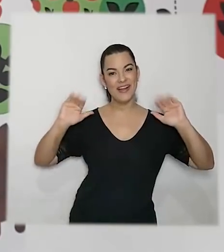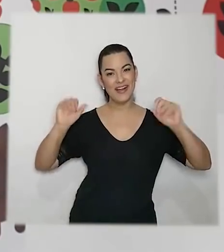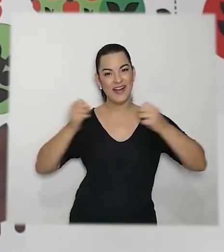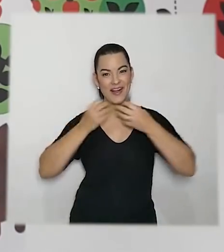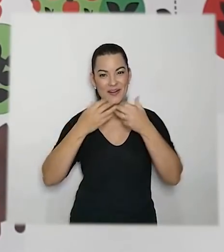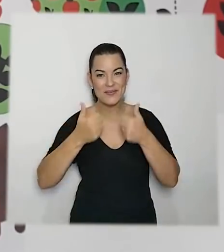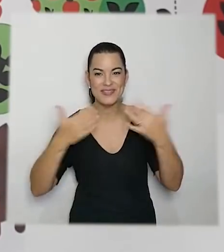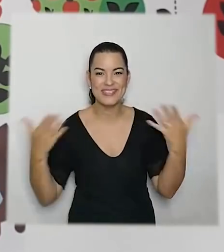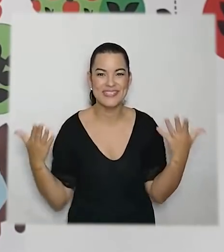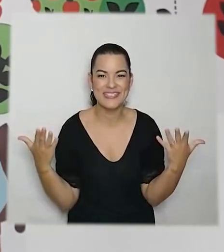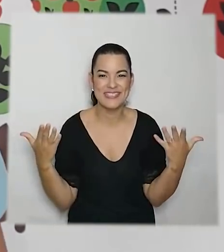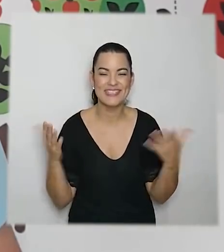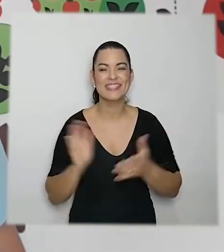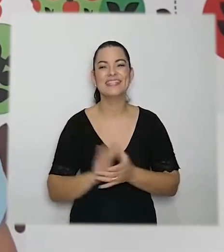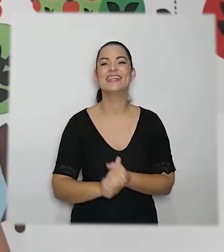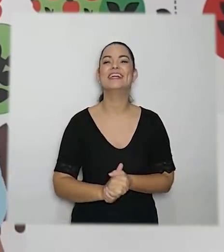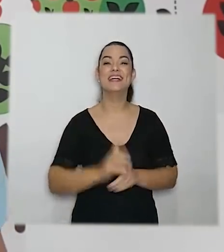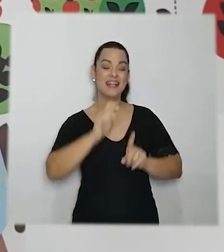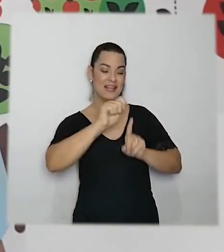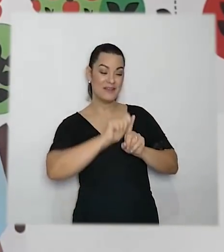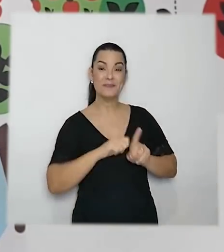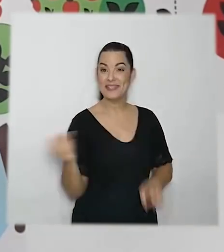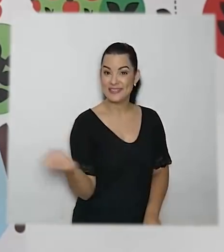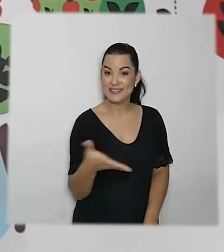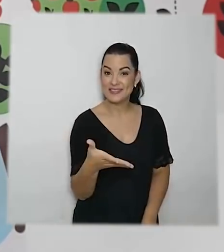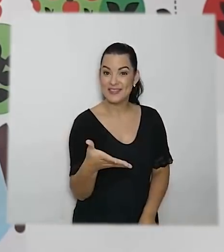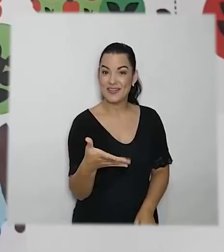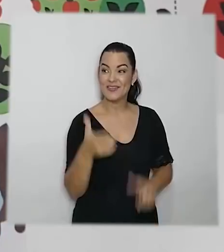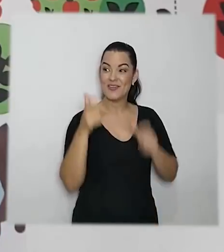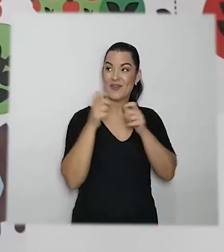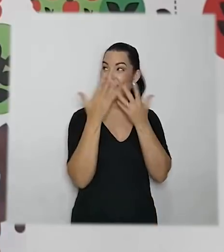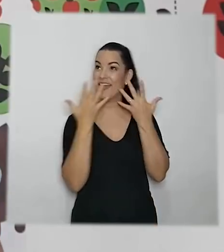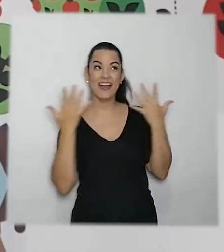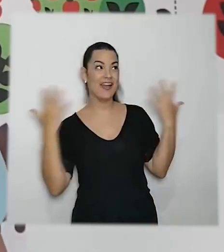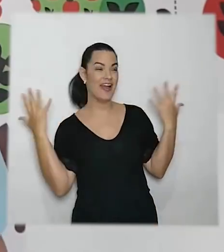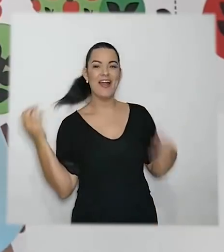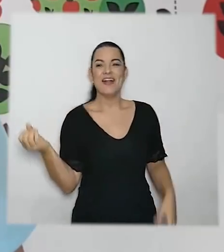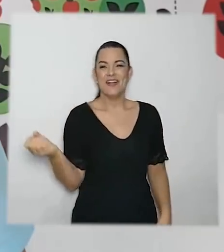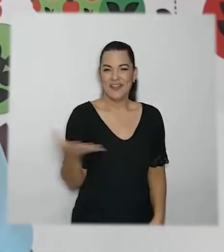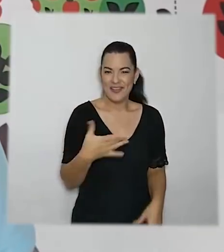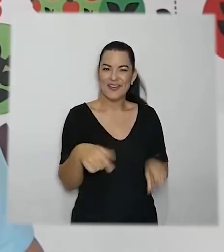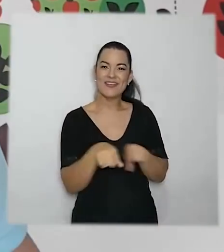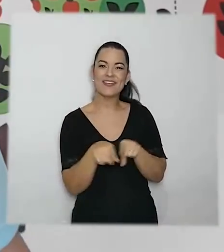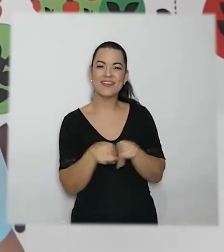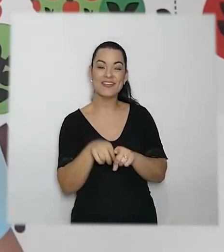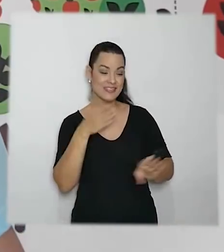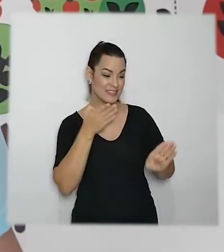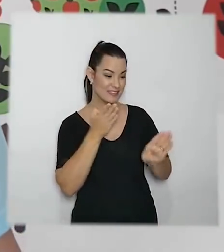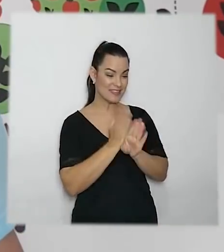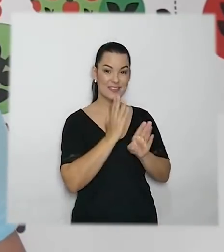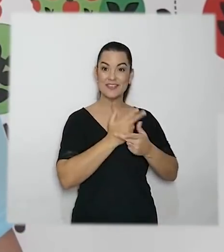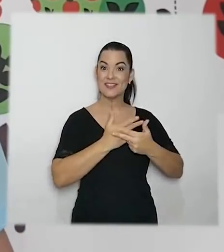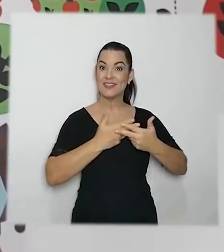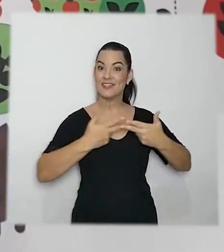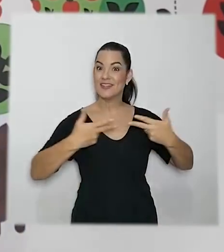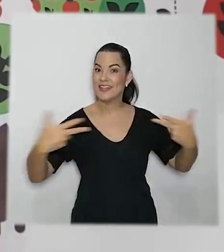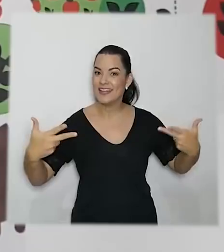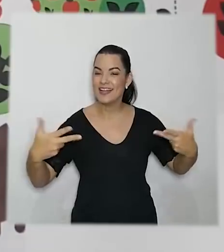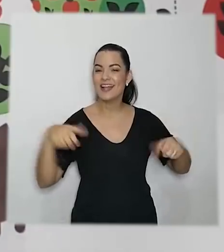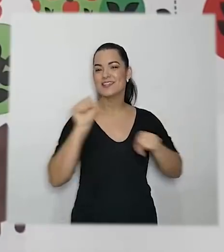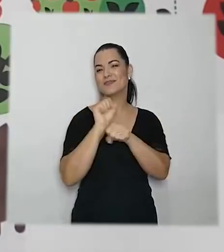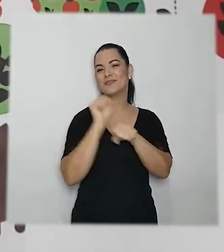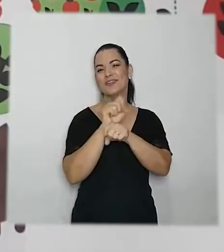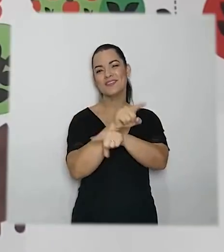Olá, pessoal! Mês novo, cenário novinho, descobertas esperando